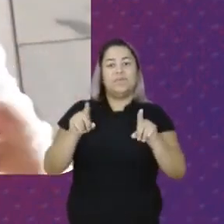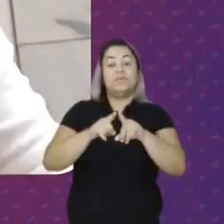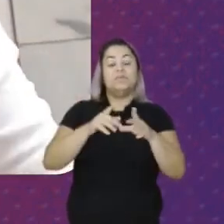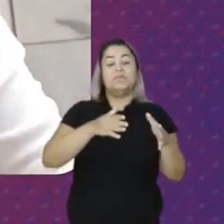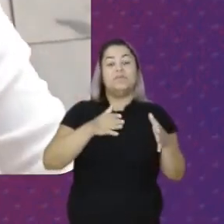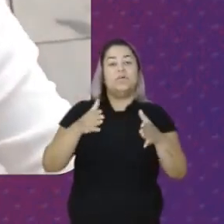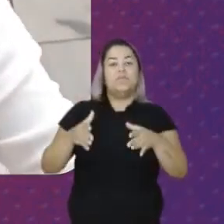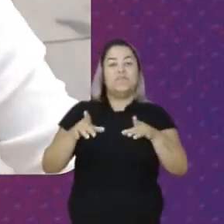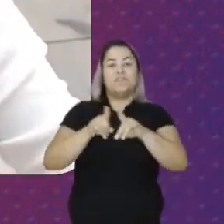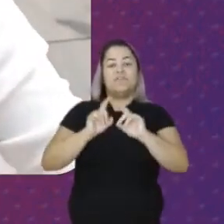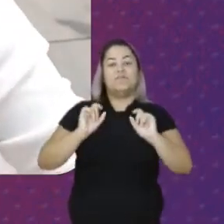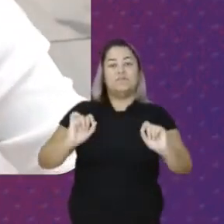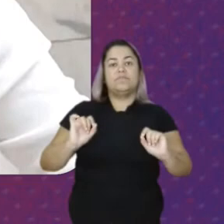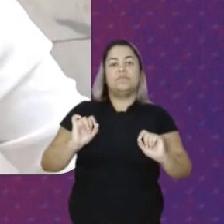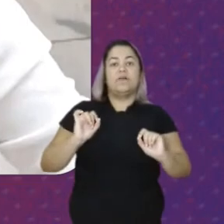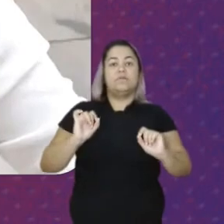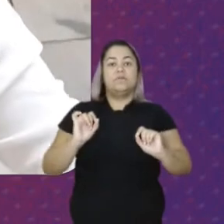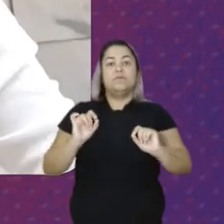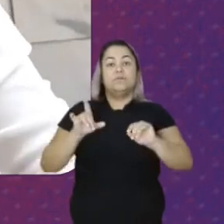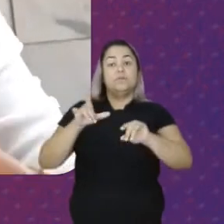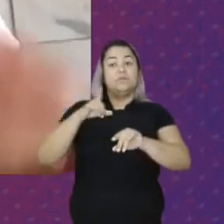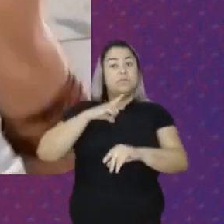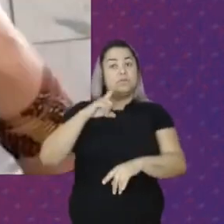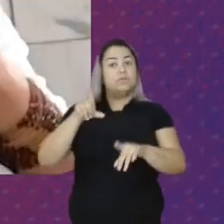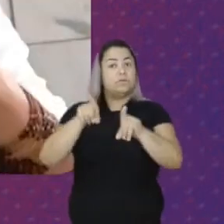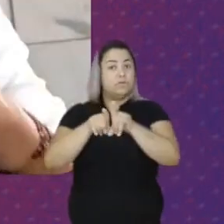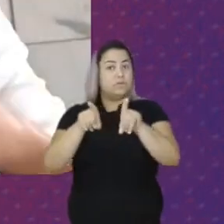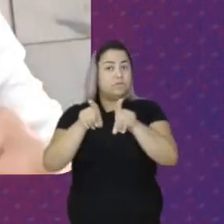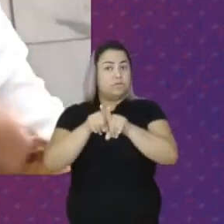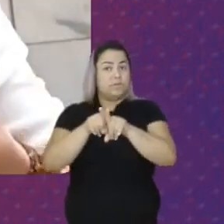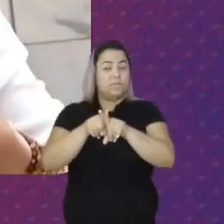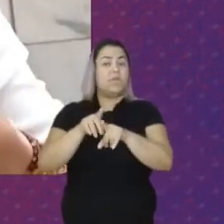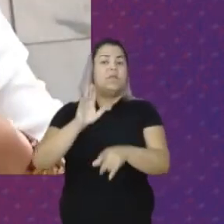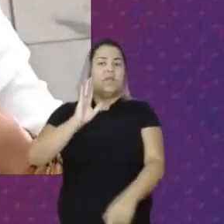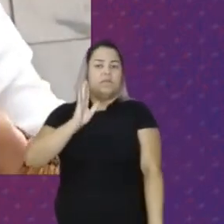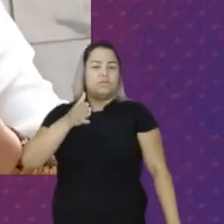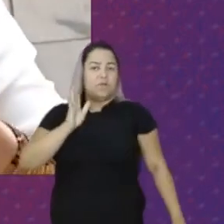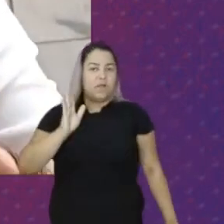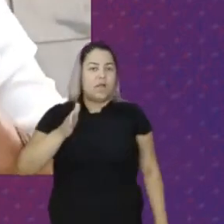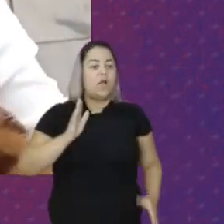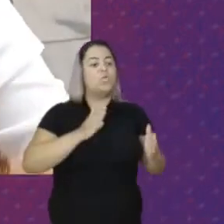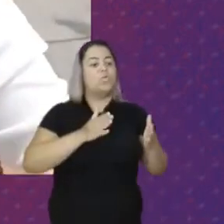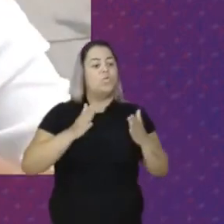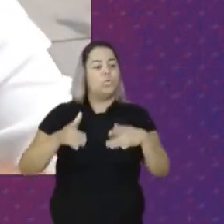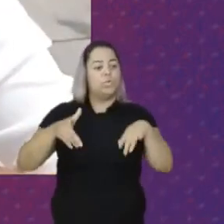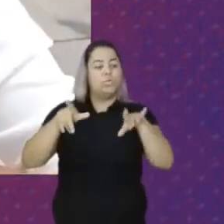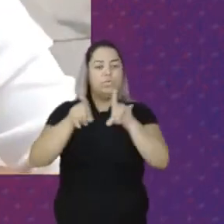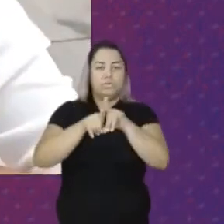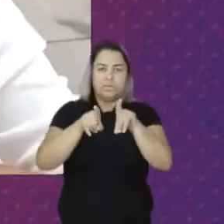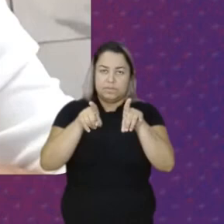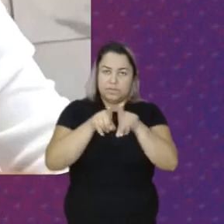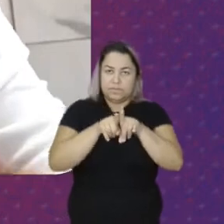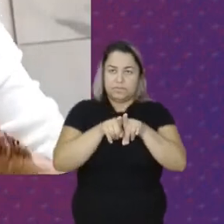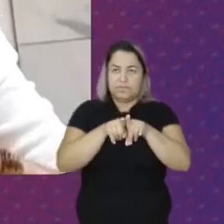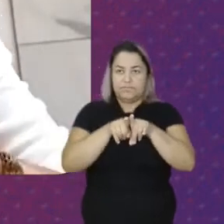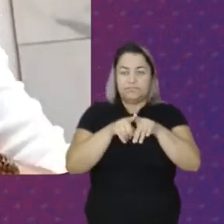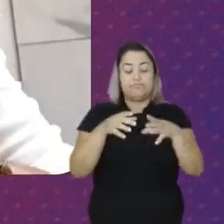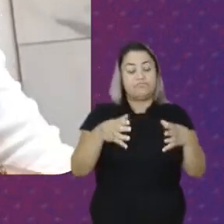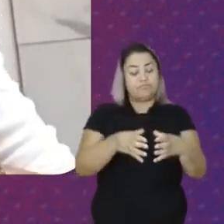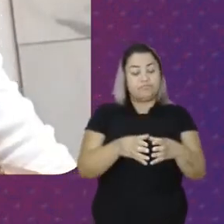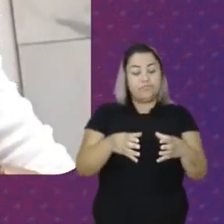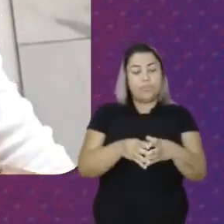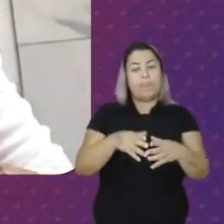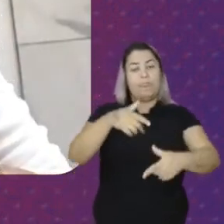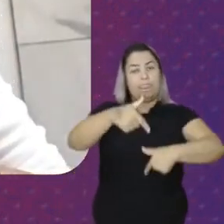espaços em cargos executivos, né? A gente está num processo, né, a gente tem um grupo de